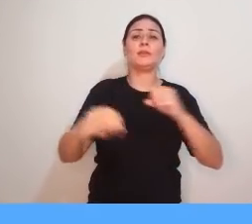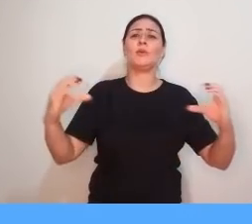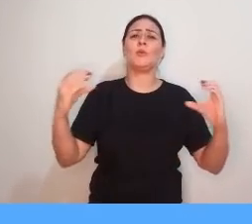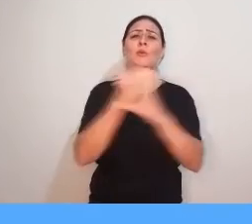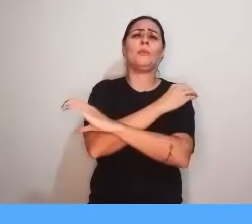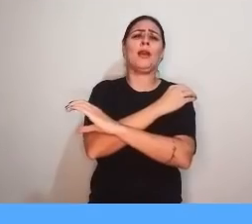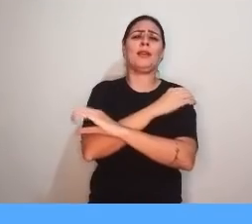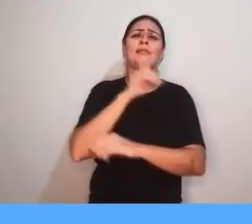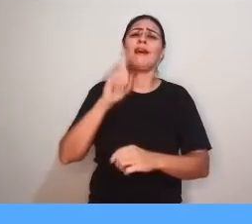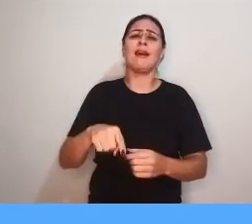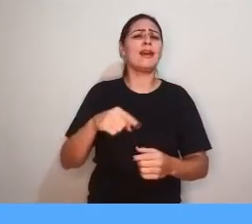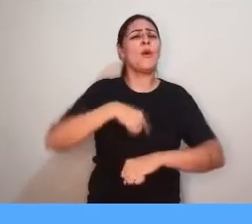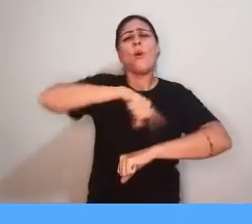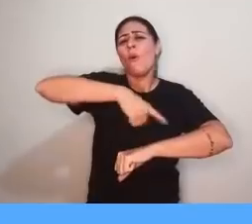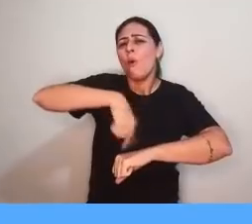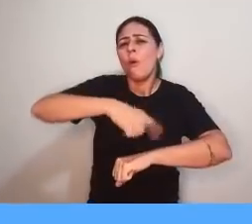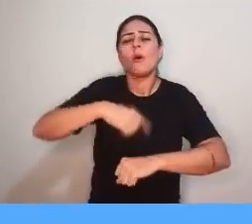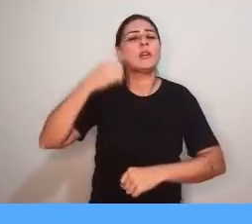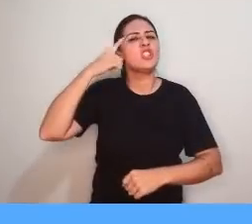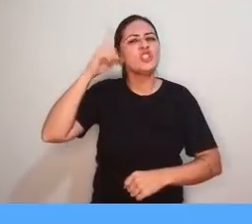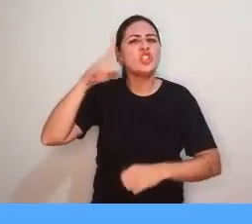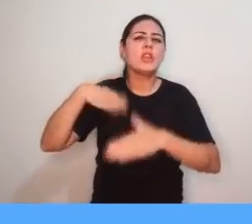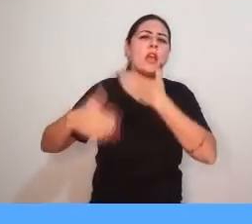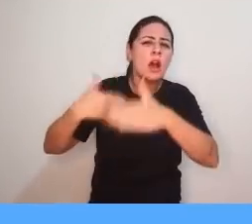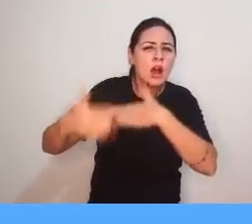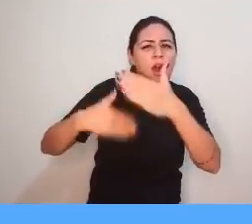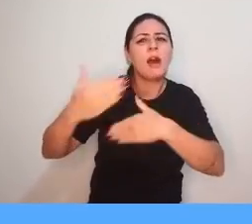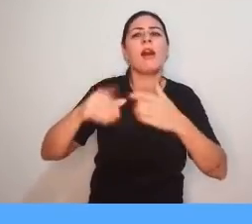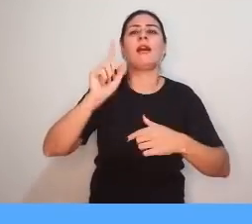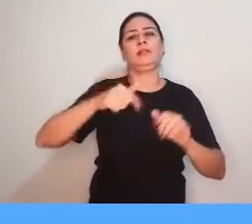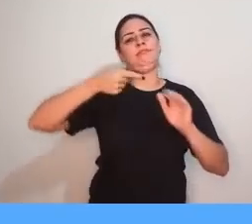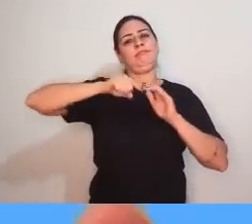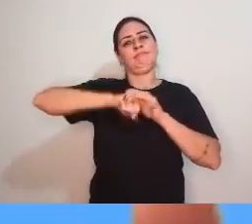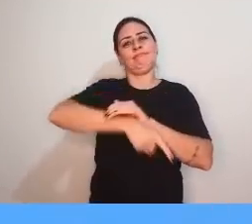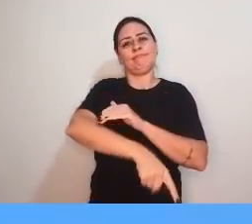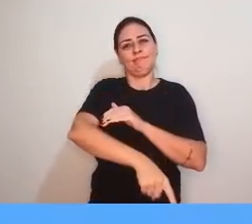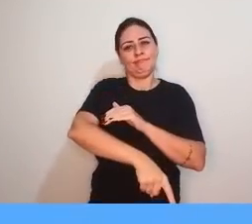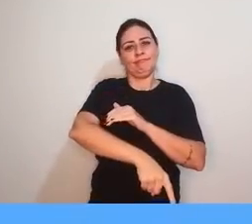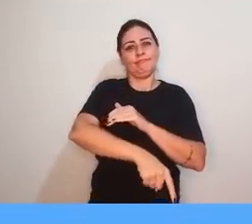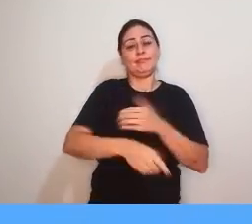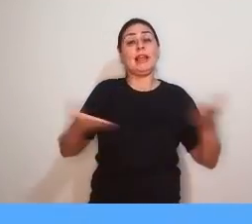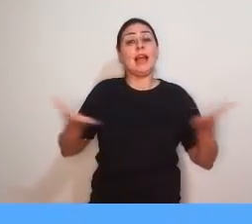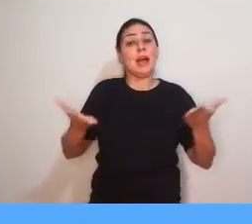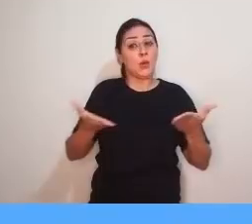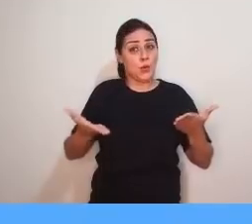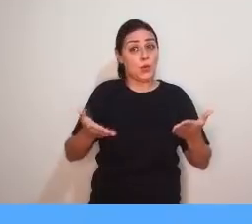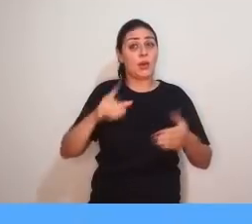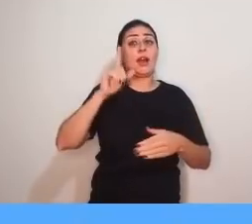se quiser, para aprofundamento. O objetivo aqui foi fazer uma panorâmica, um voo de